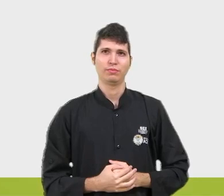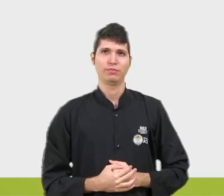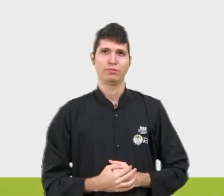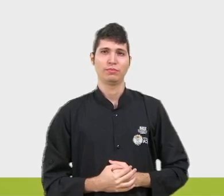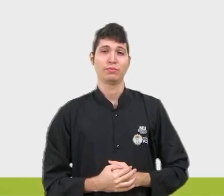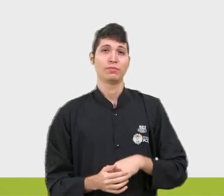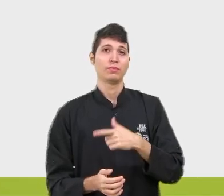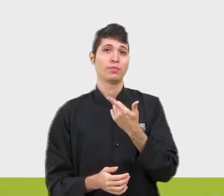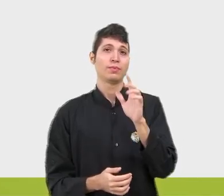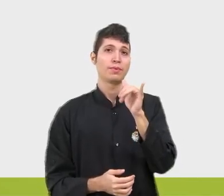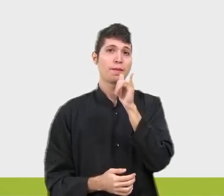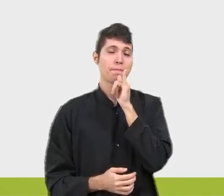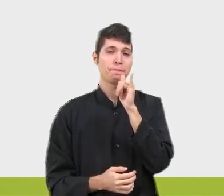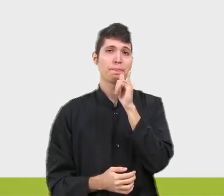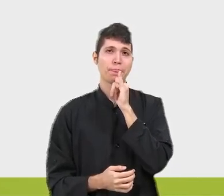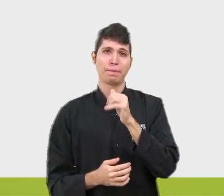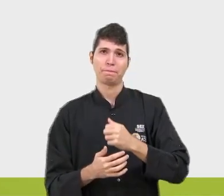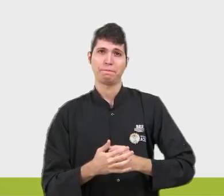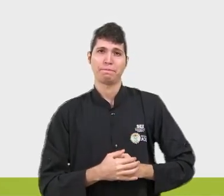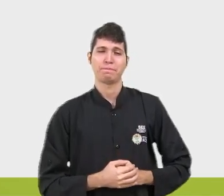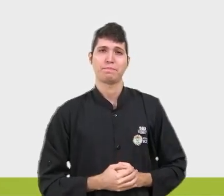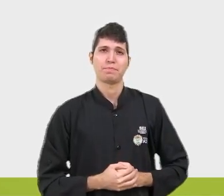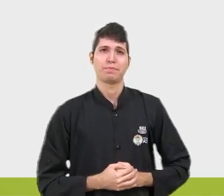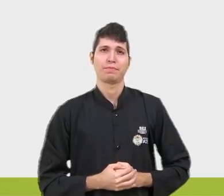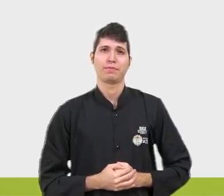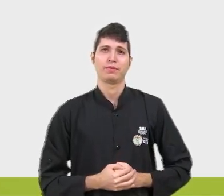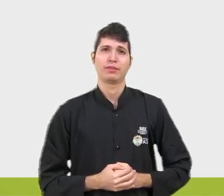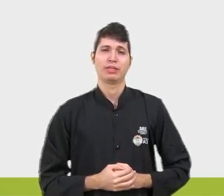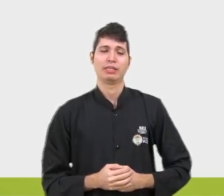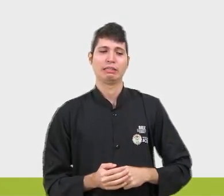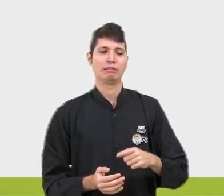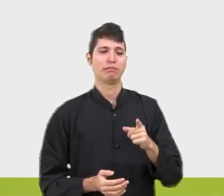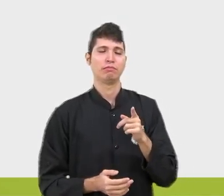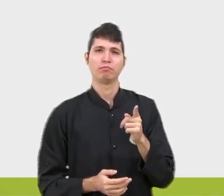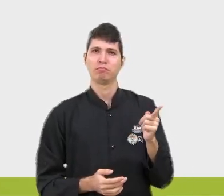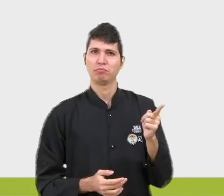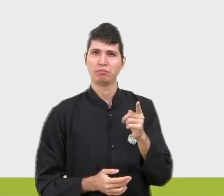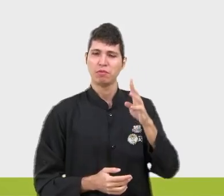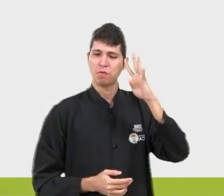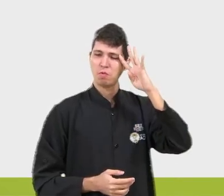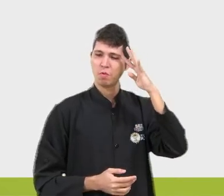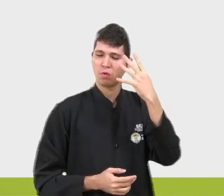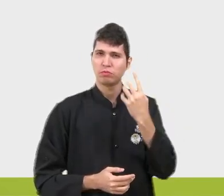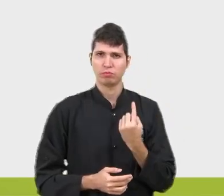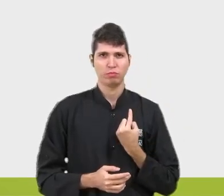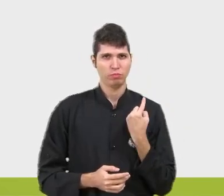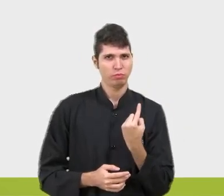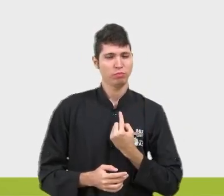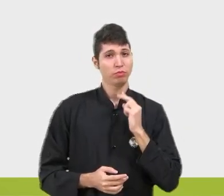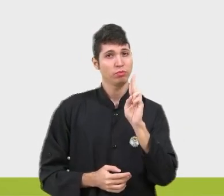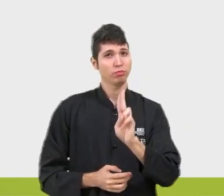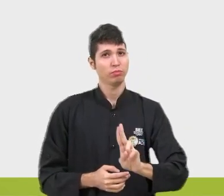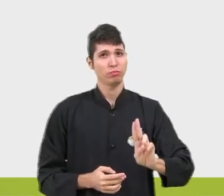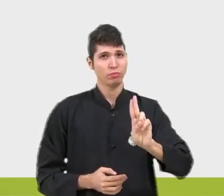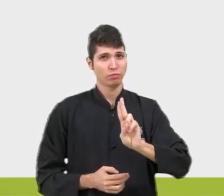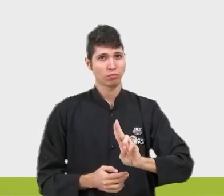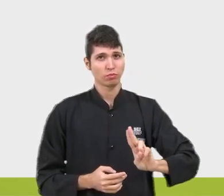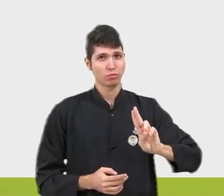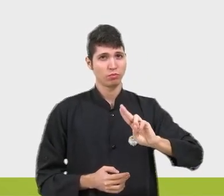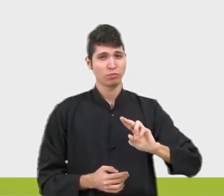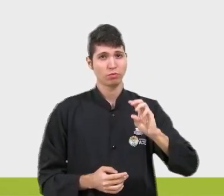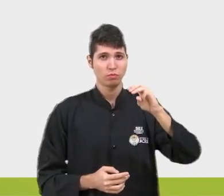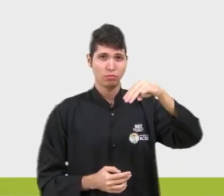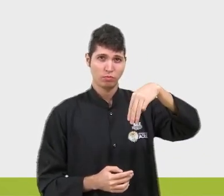Outro exemplo. Elas mesmas resolveram tudo sozinho. Você está utilizando o